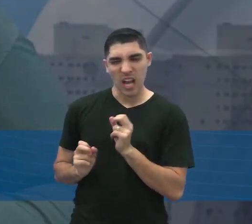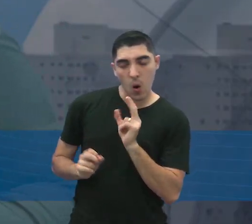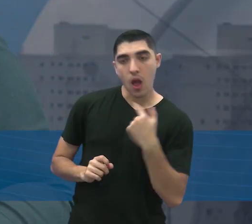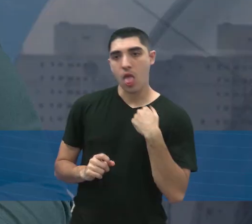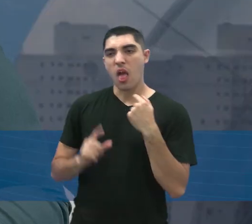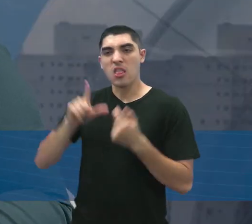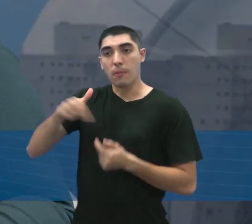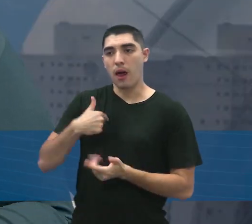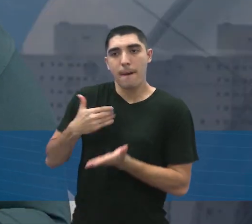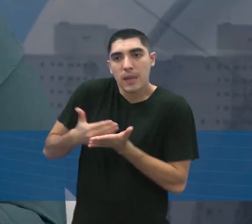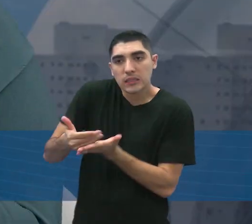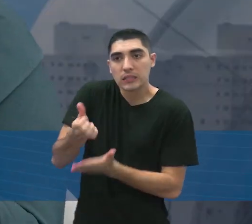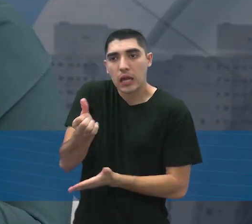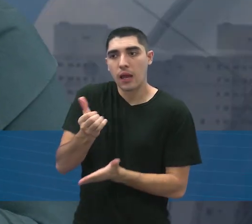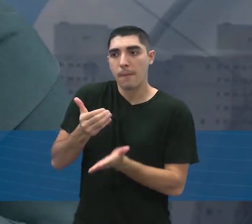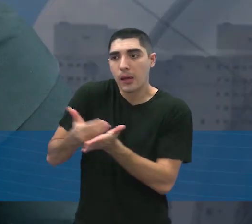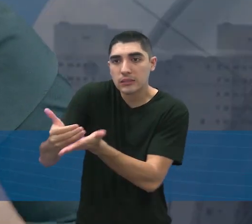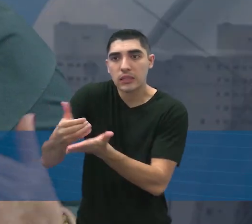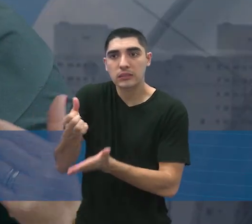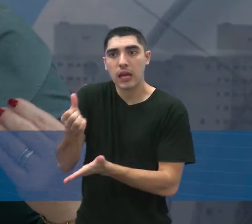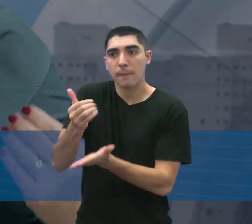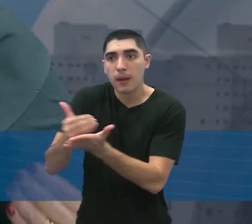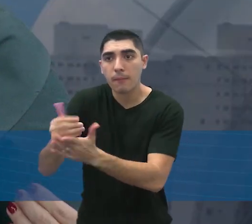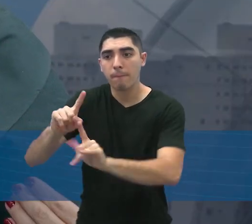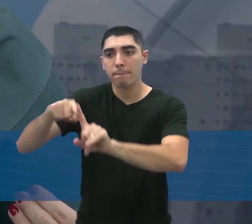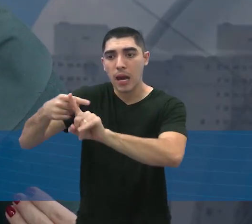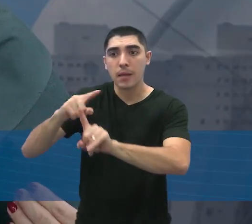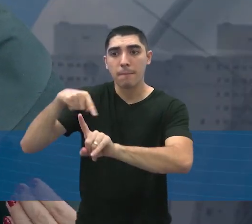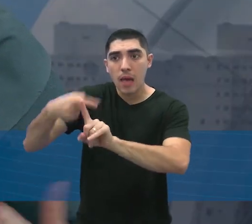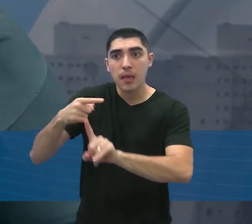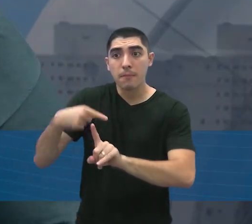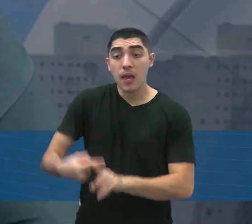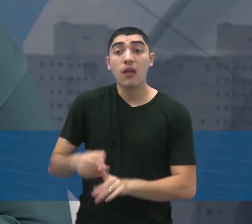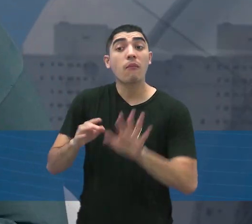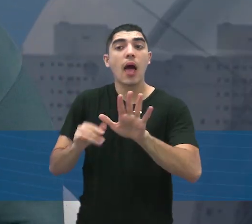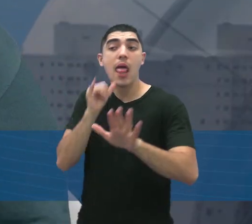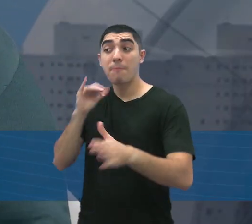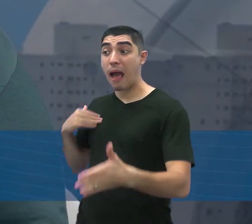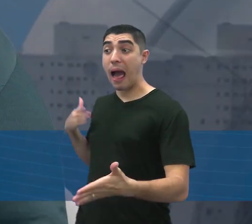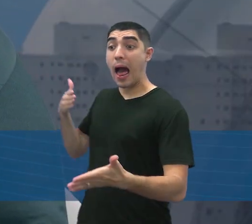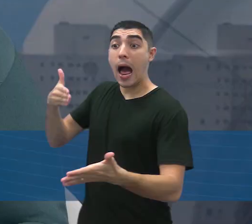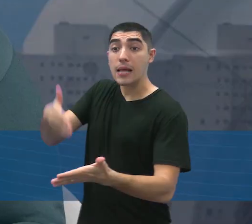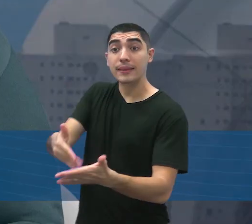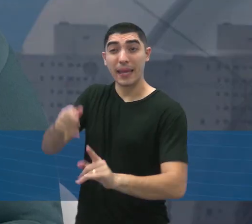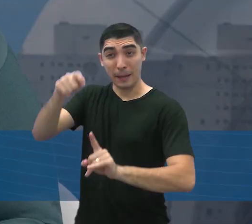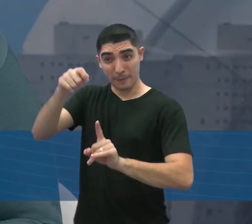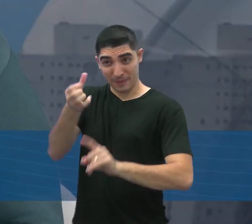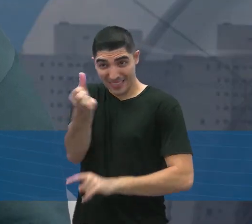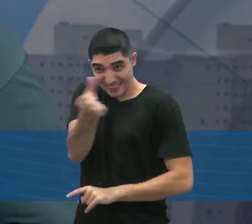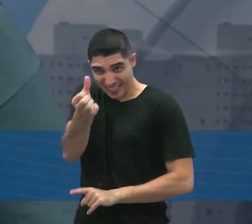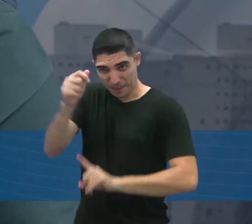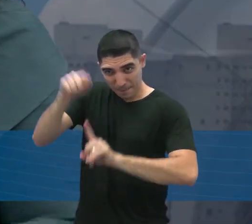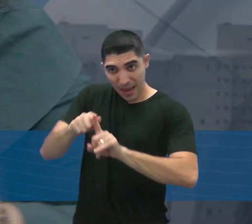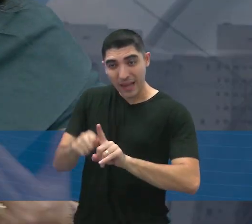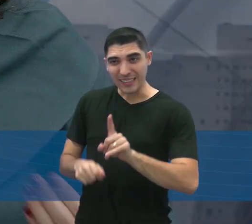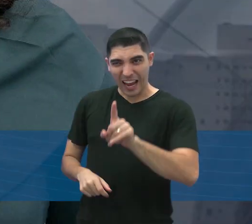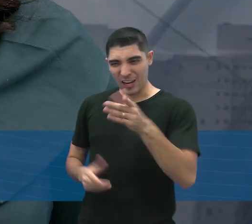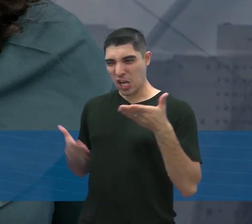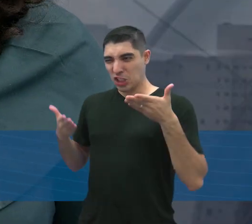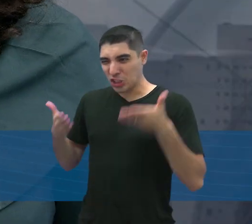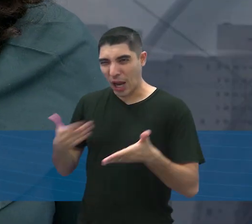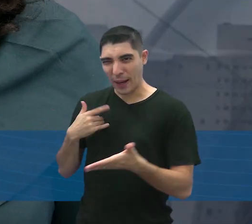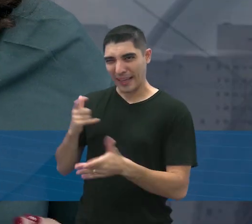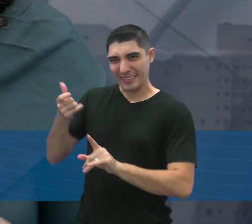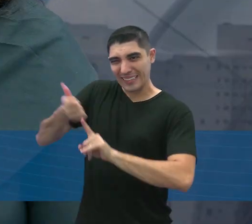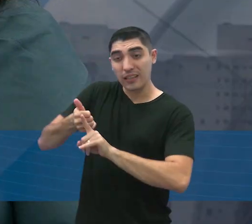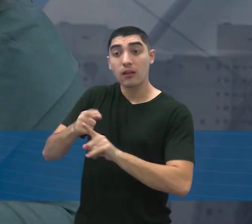e de novo parcela em 6. Só que quando chegar no 6º mês, você já não consegue mais comprar o medicamento sem que você